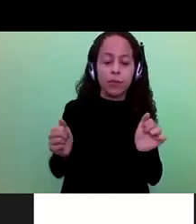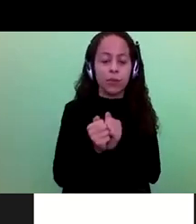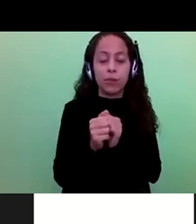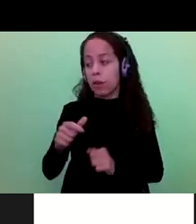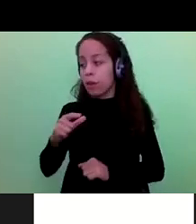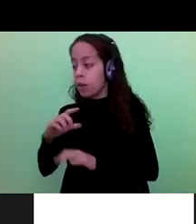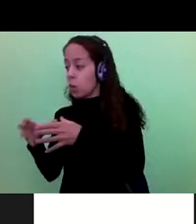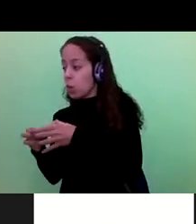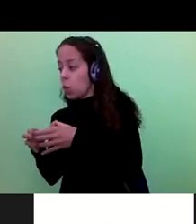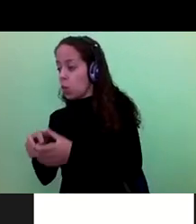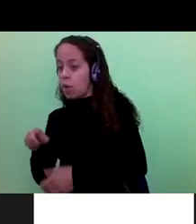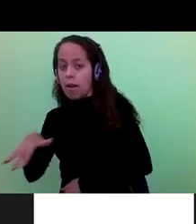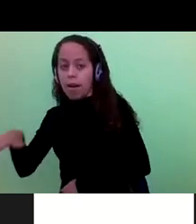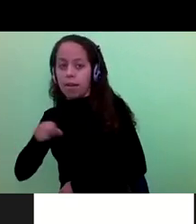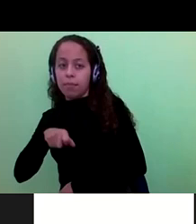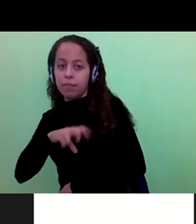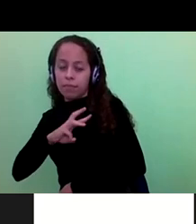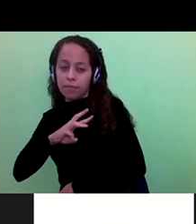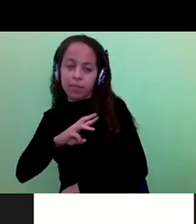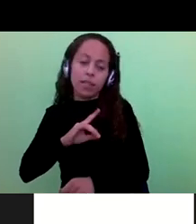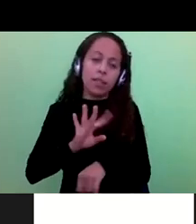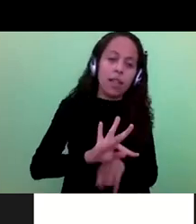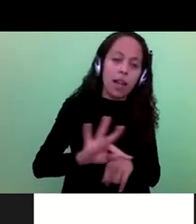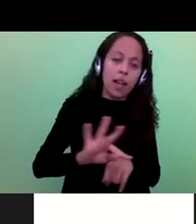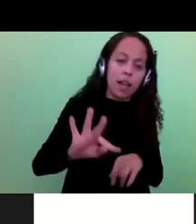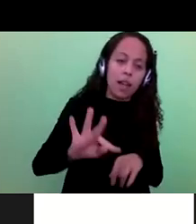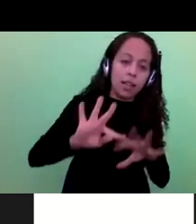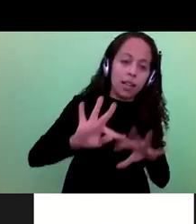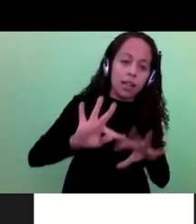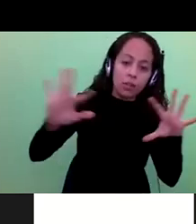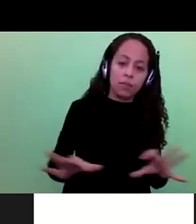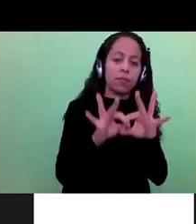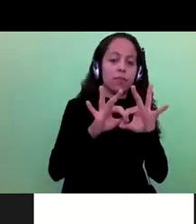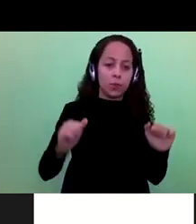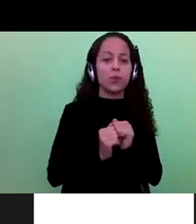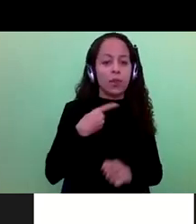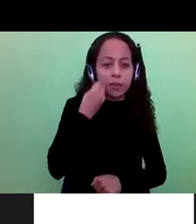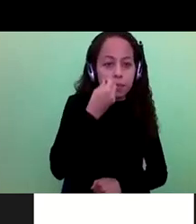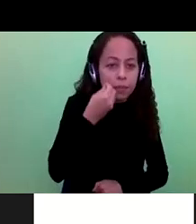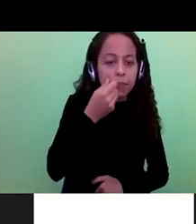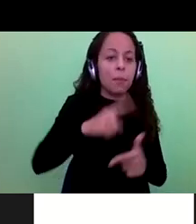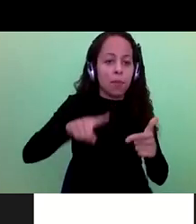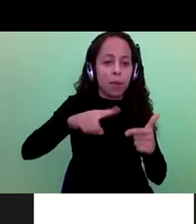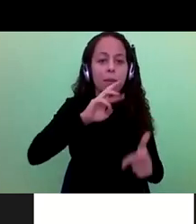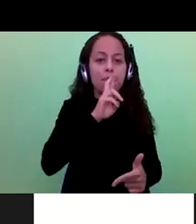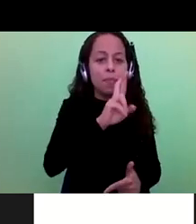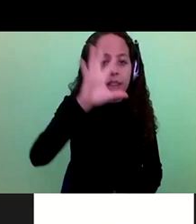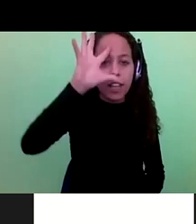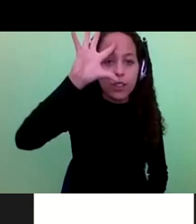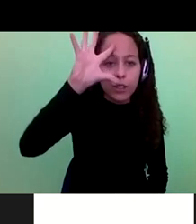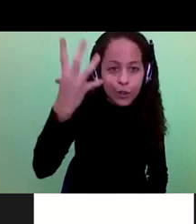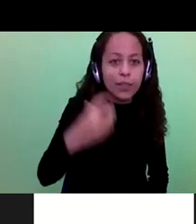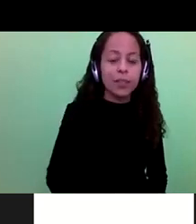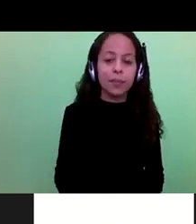técnica, nessas práticas, né? Nessas práticas de resolução de problemas